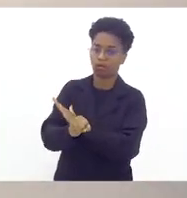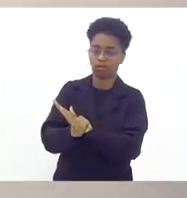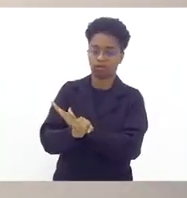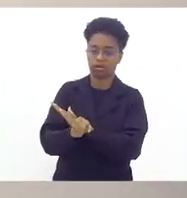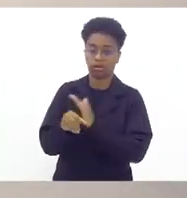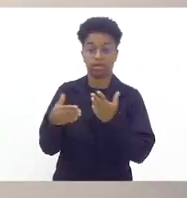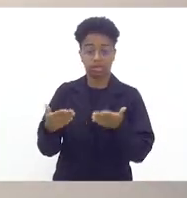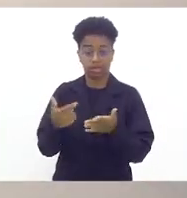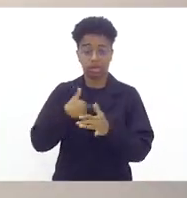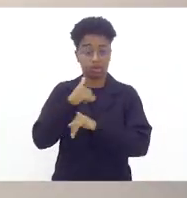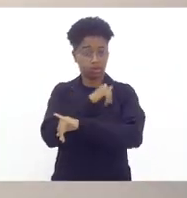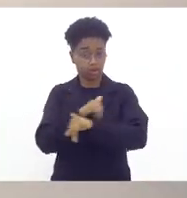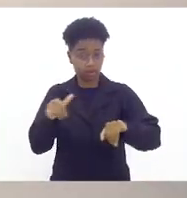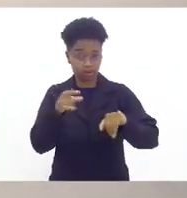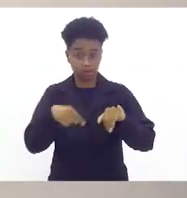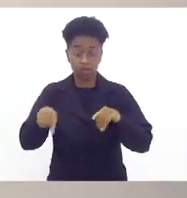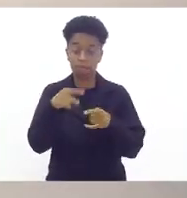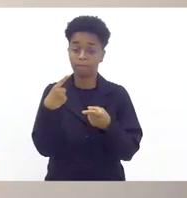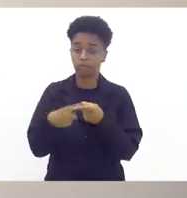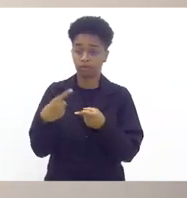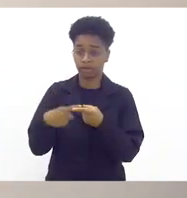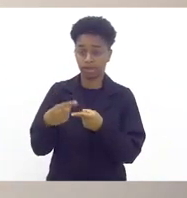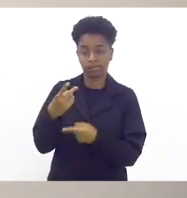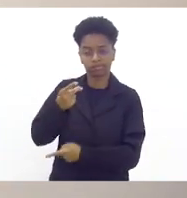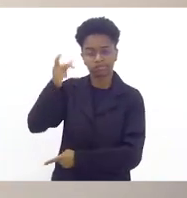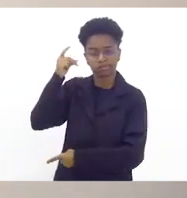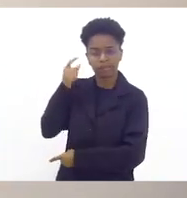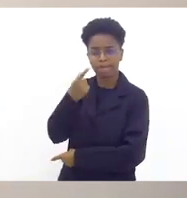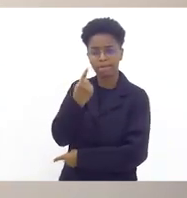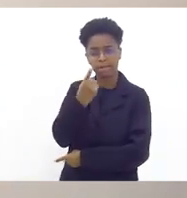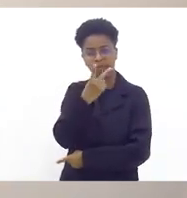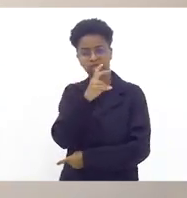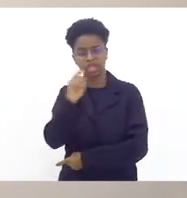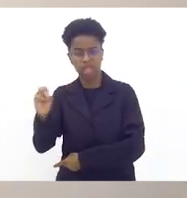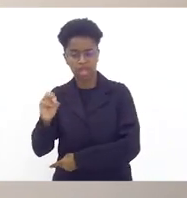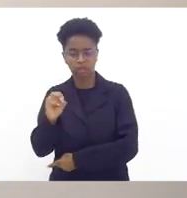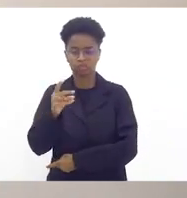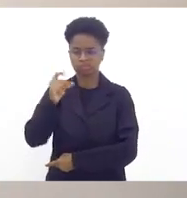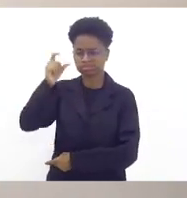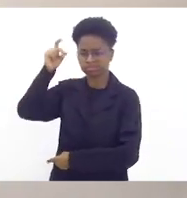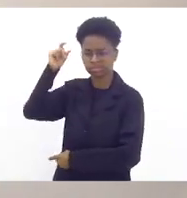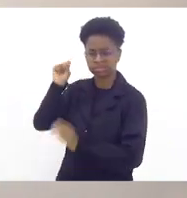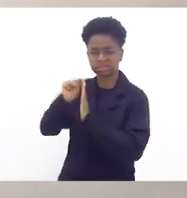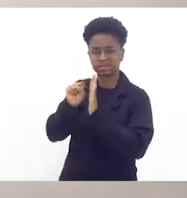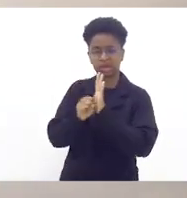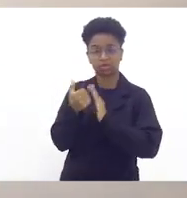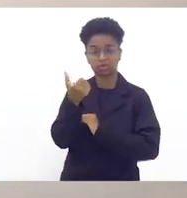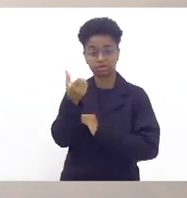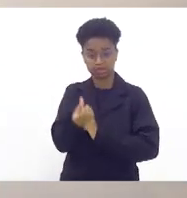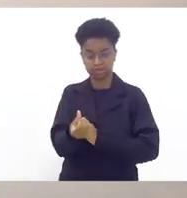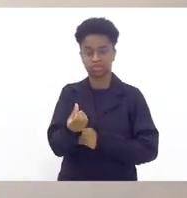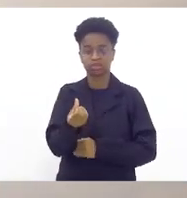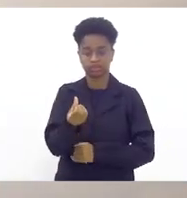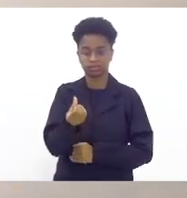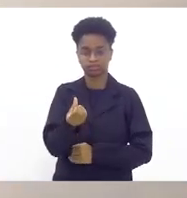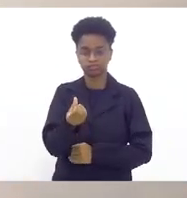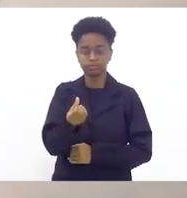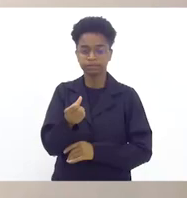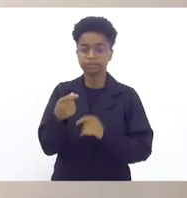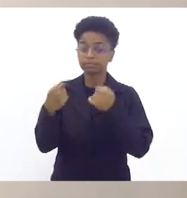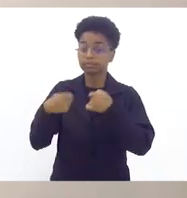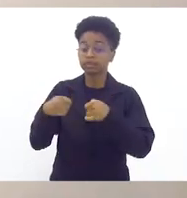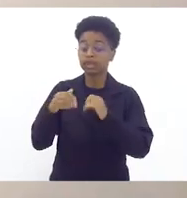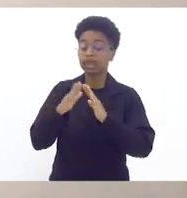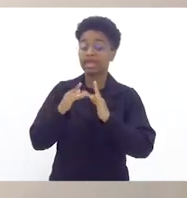Digo tudo isso porque, desde 1500, lá em 1500, lá no século XVI, precisou a